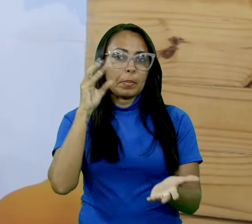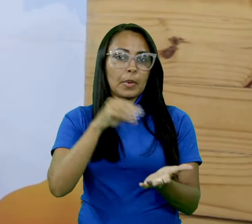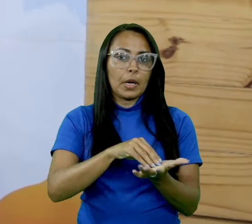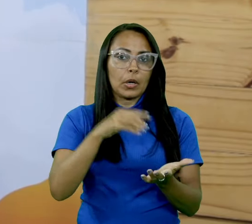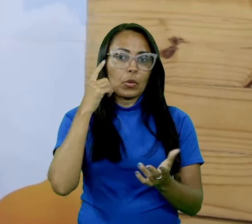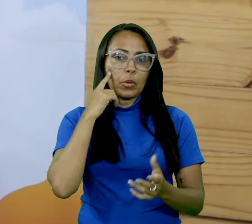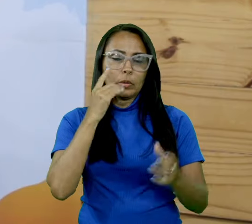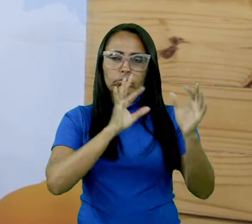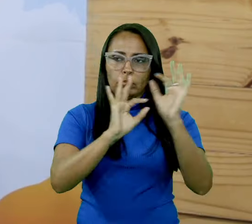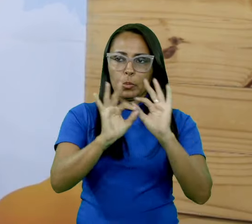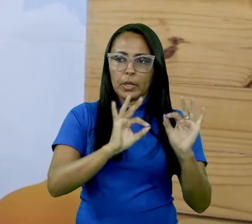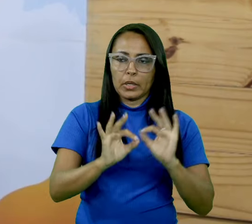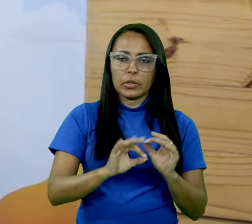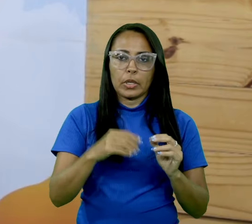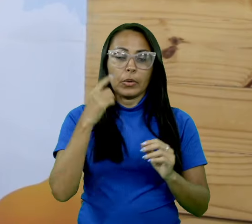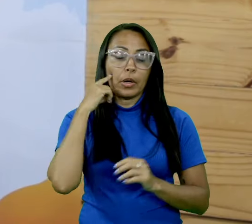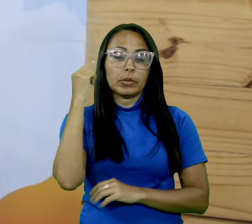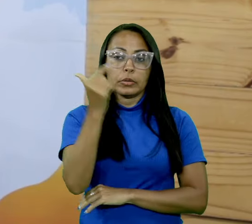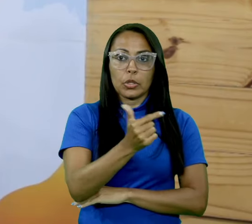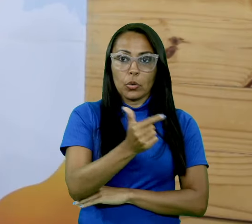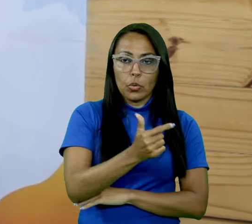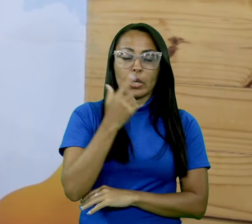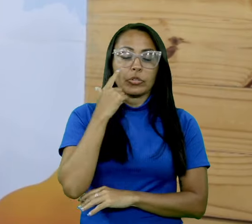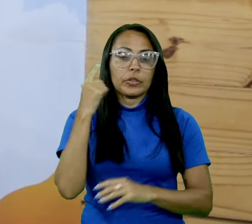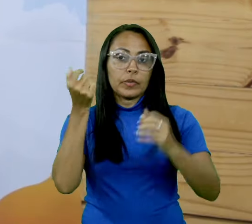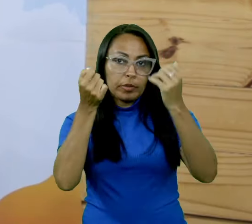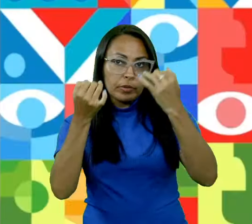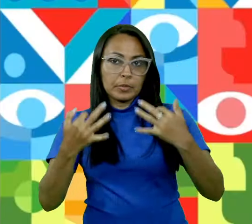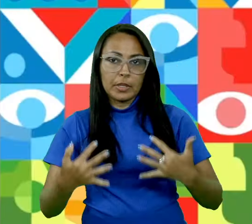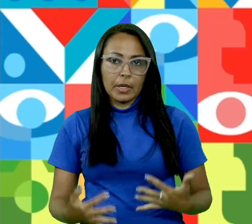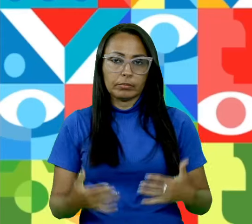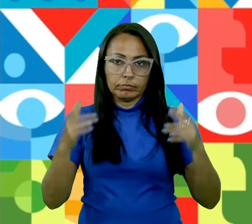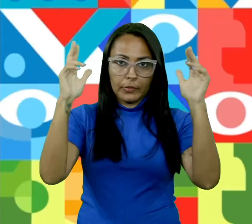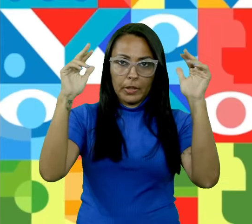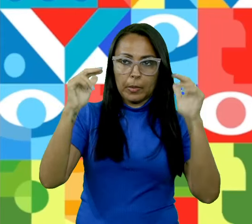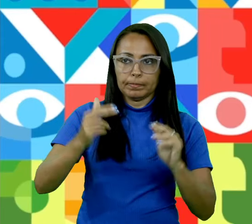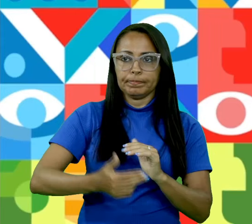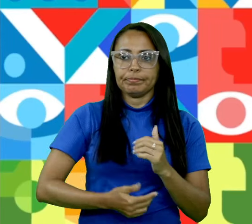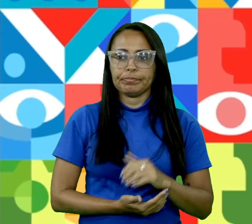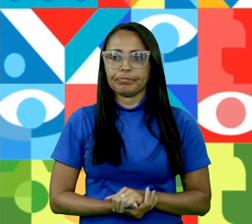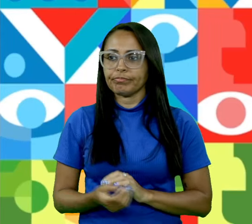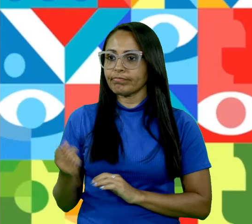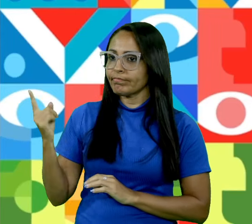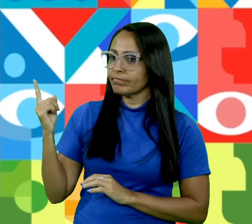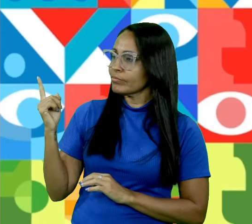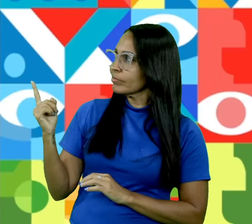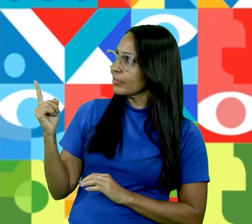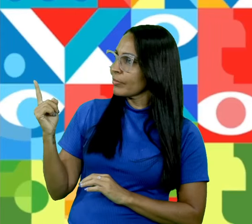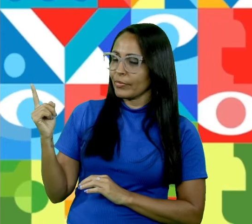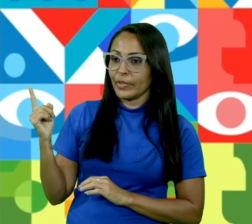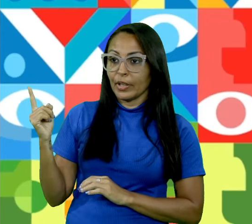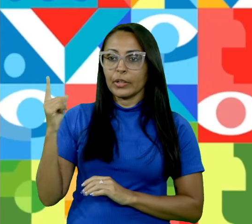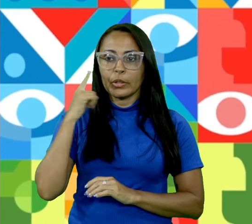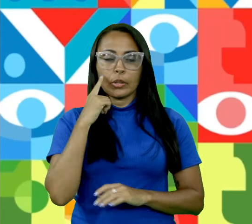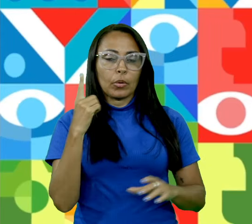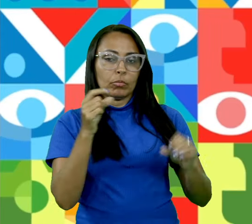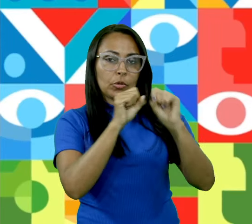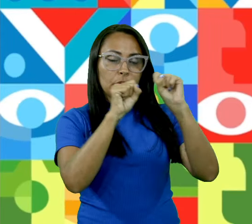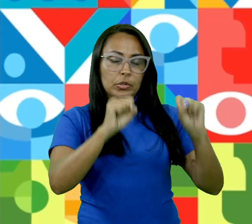Ok? Na segunda unidade, nós vamos tratar do seguinte tema: as aplicações do sistema logístico